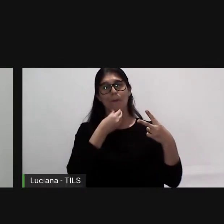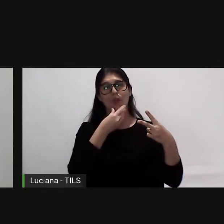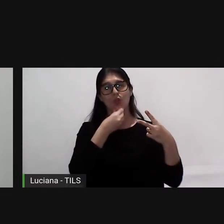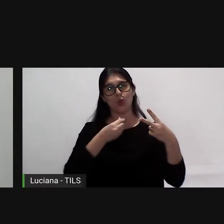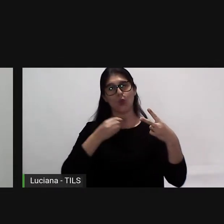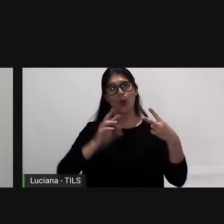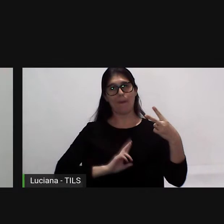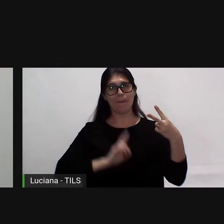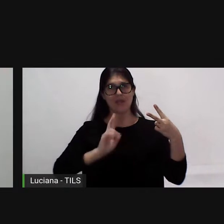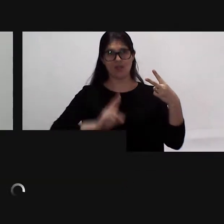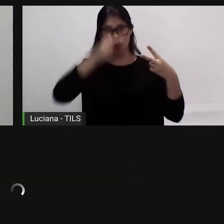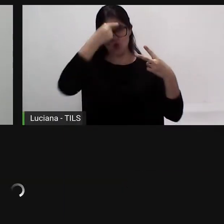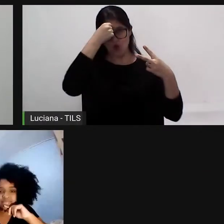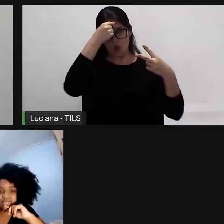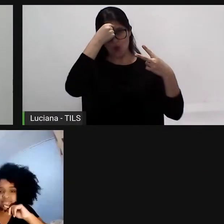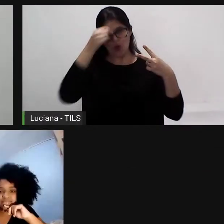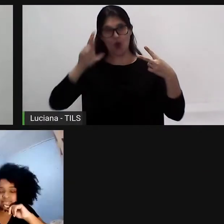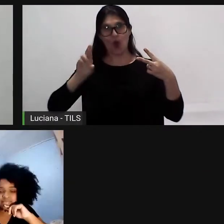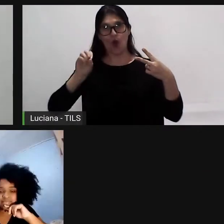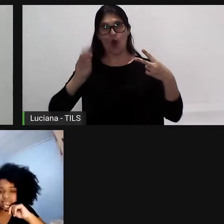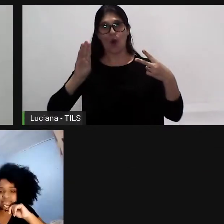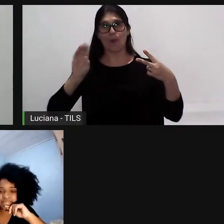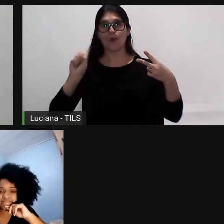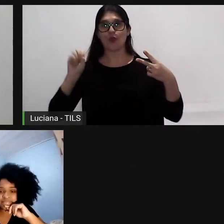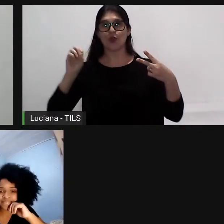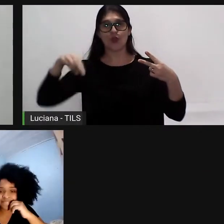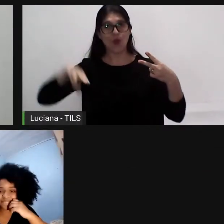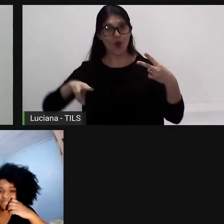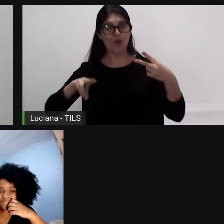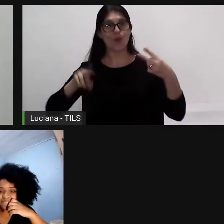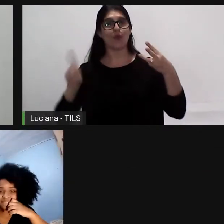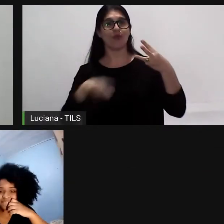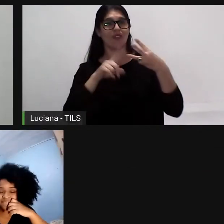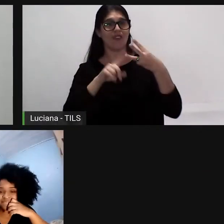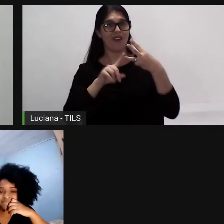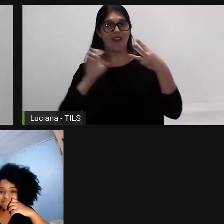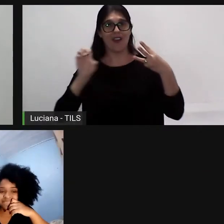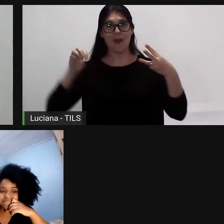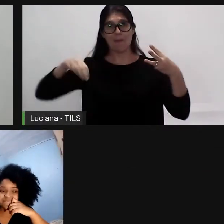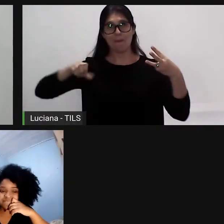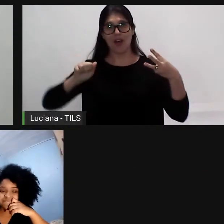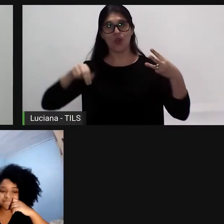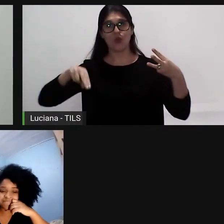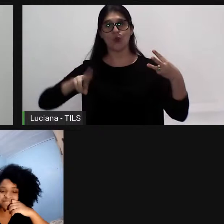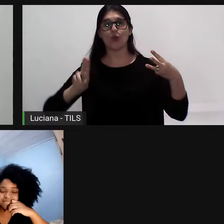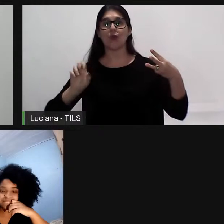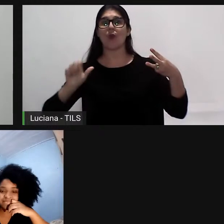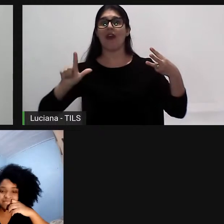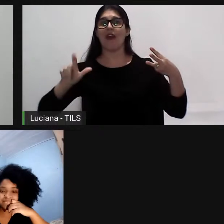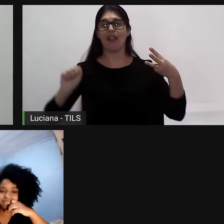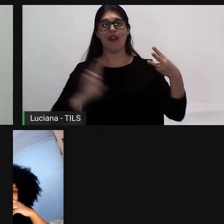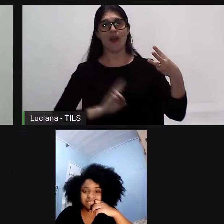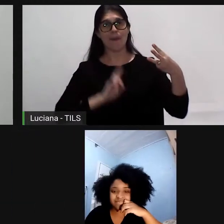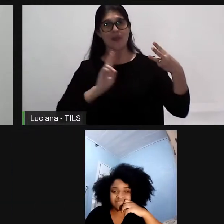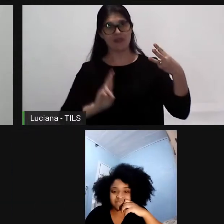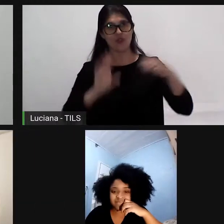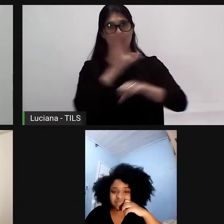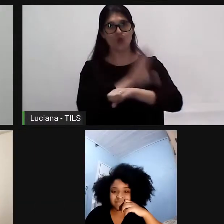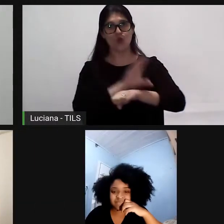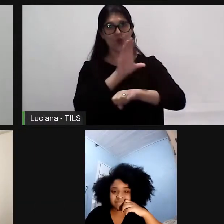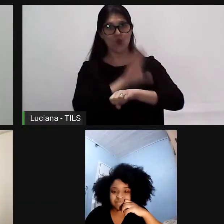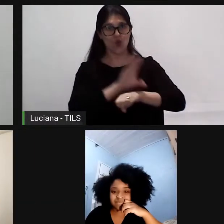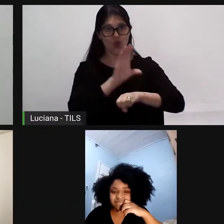pedagogia, Robson Gavlinski, e a Emanuela da Silva, representante do curso Tecnologia em